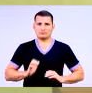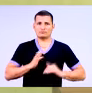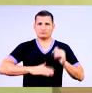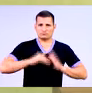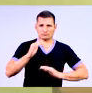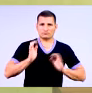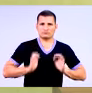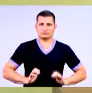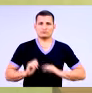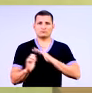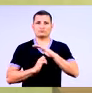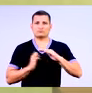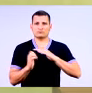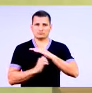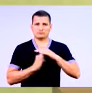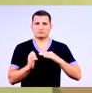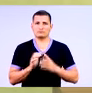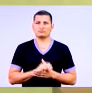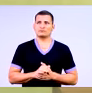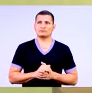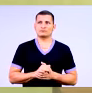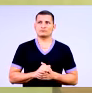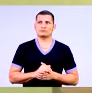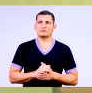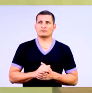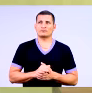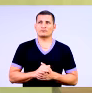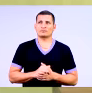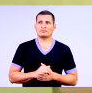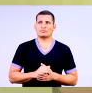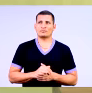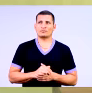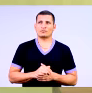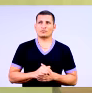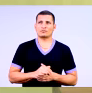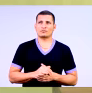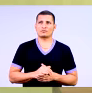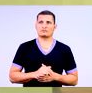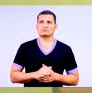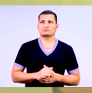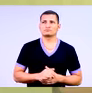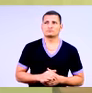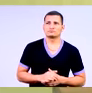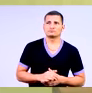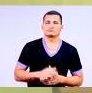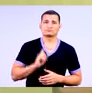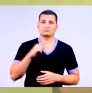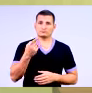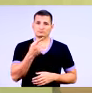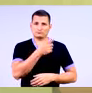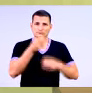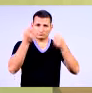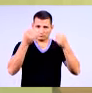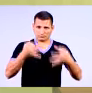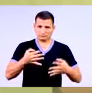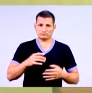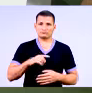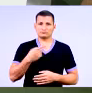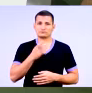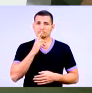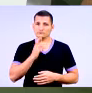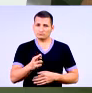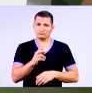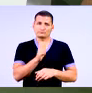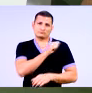ética empresarial. Aí, depois dessa fala, aí a gente fala as respostas dos alunos, que a gente faz o bate-bola.